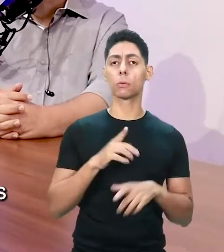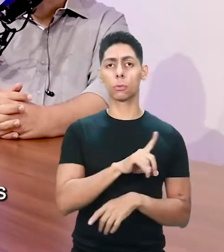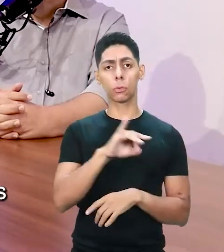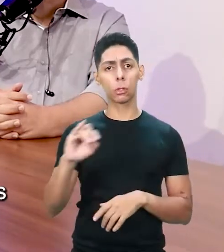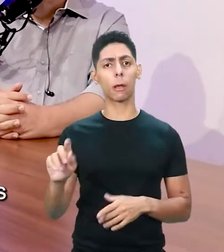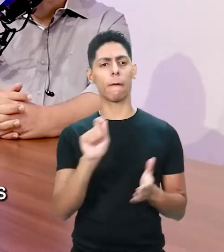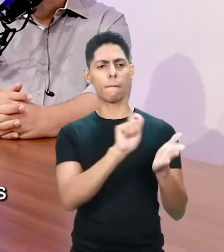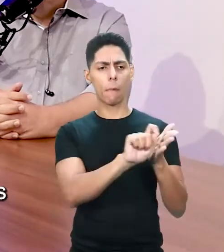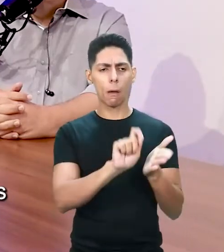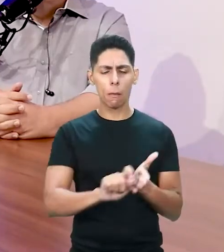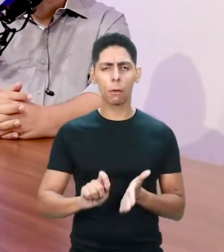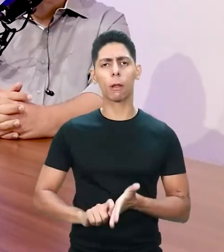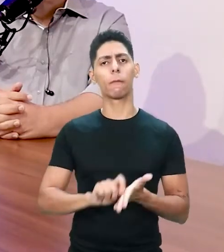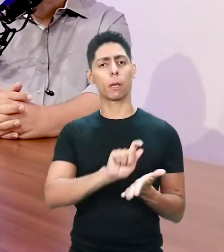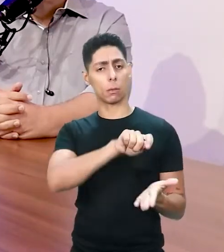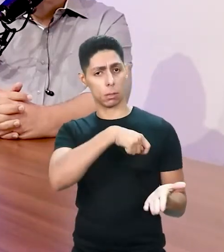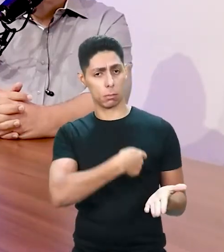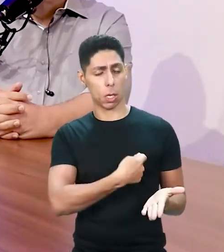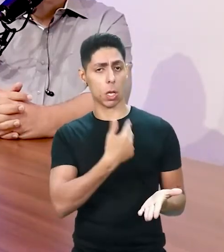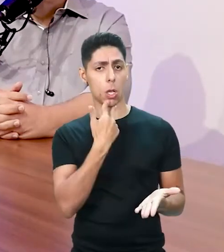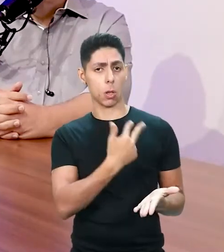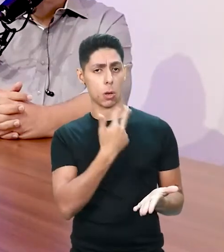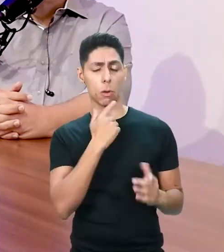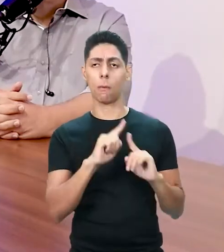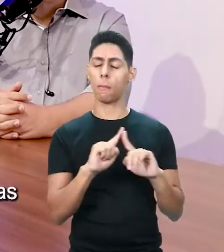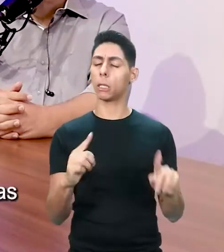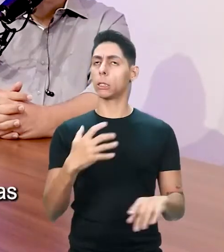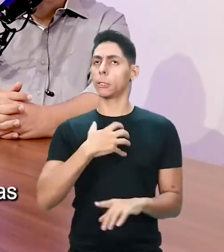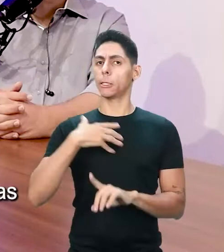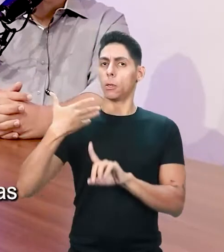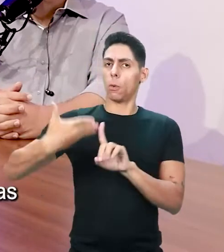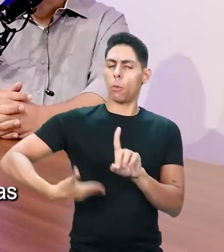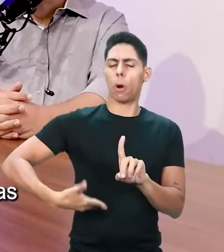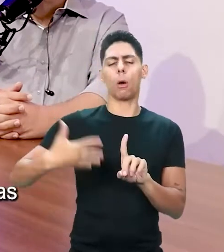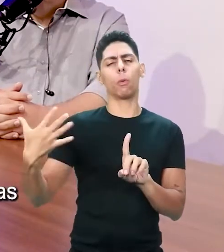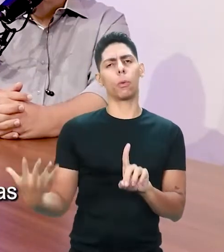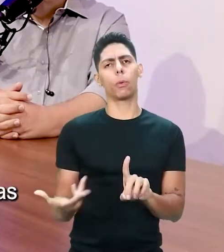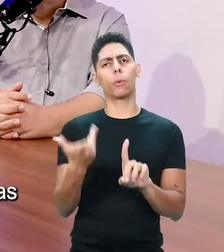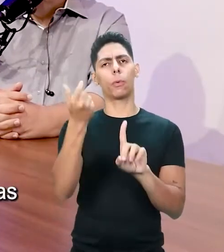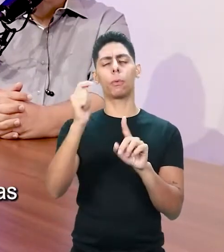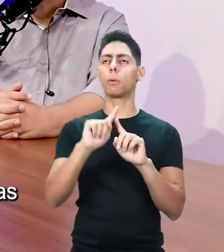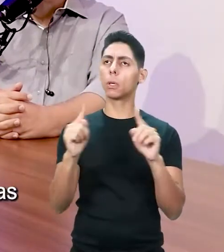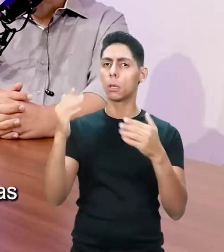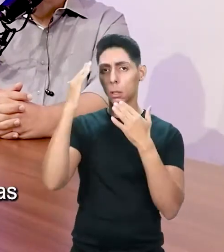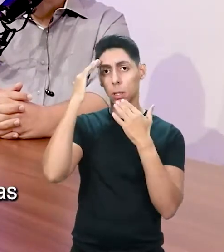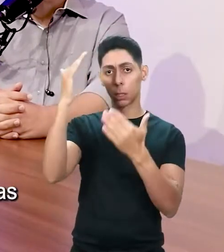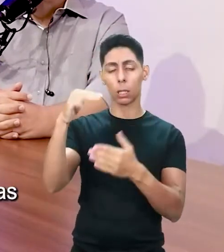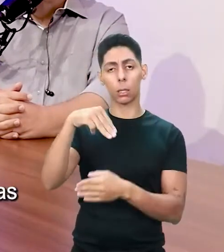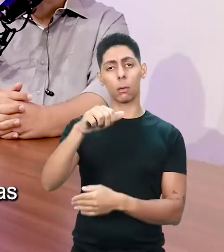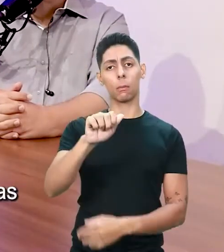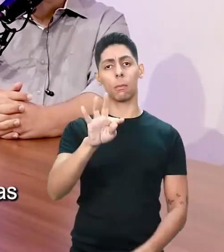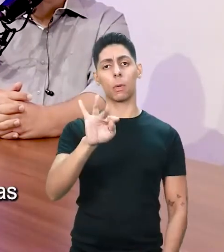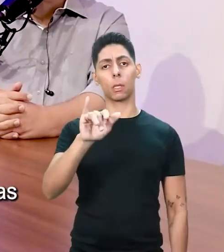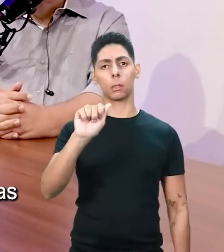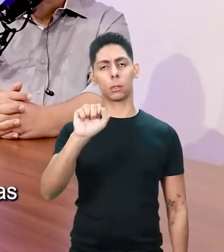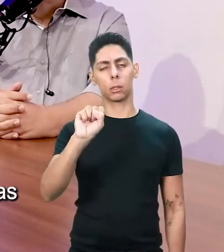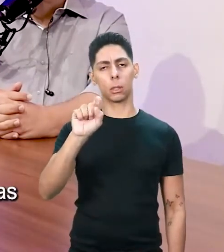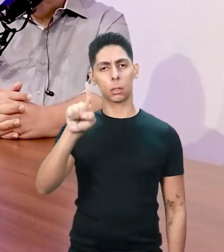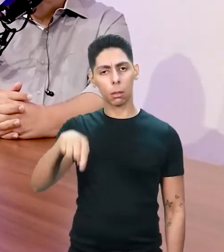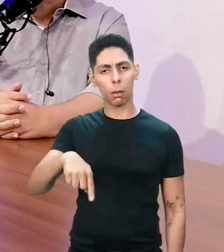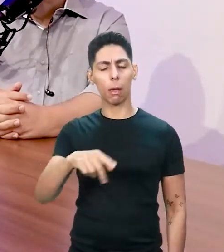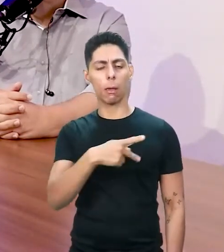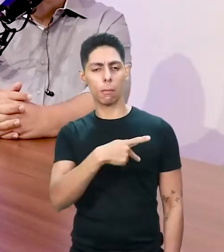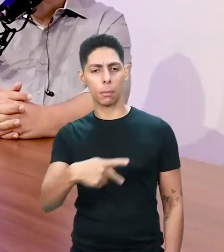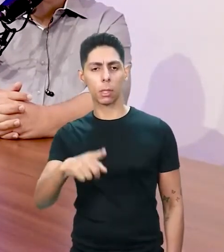espanhol, mas é uma honra imensa. Na verdade, eu agradeço muito ao Matias Ferreira, presidente, e ao